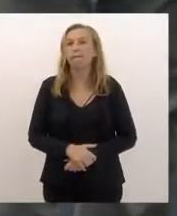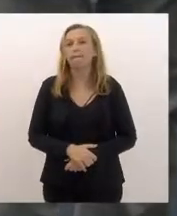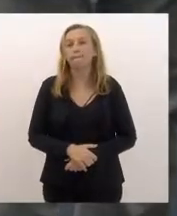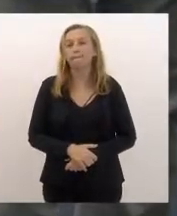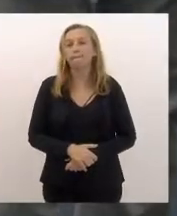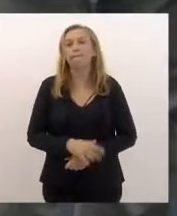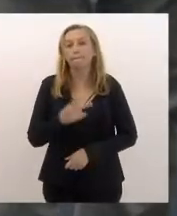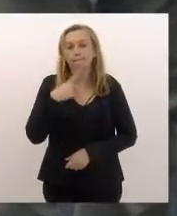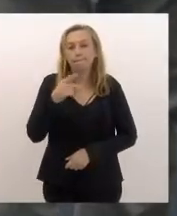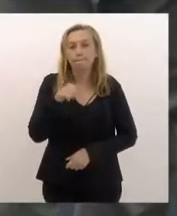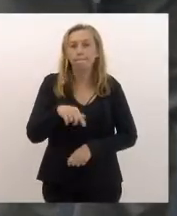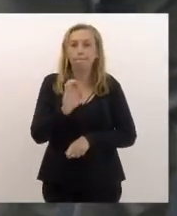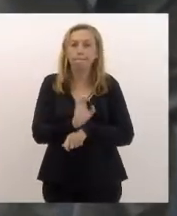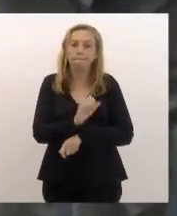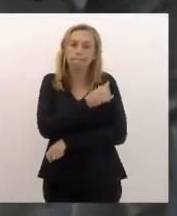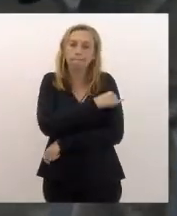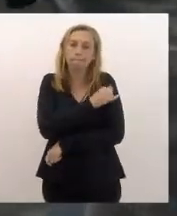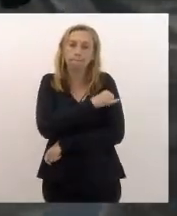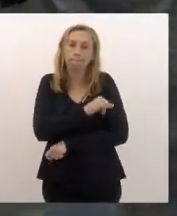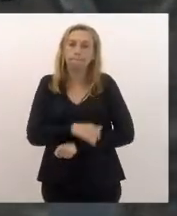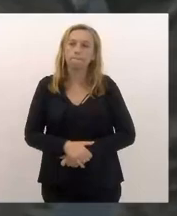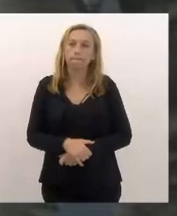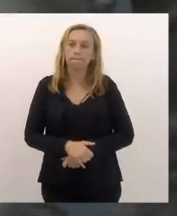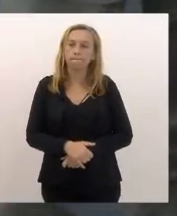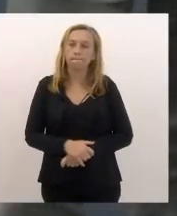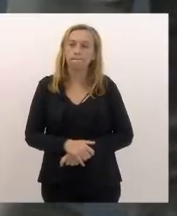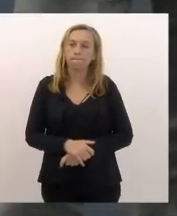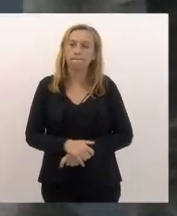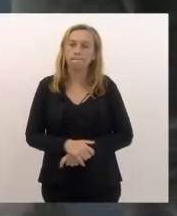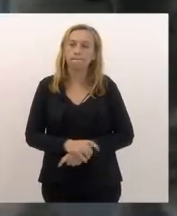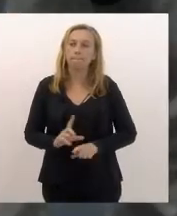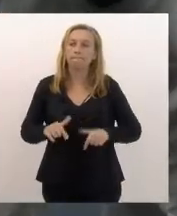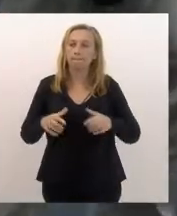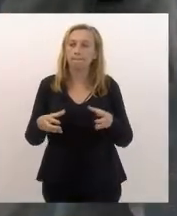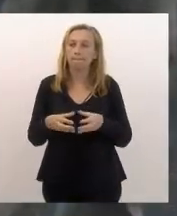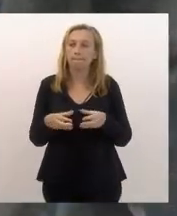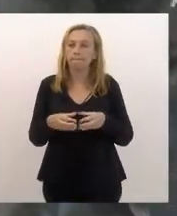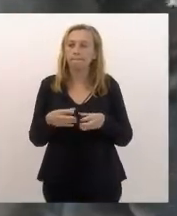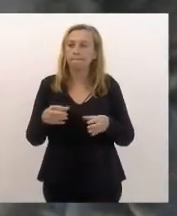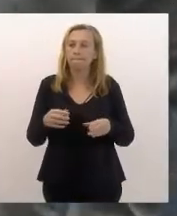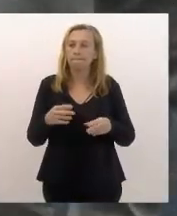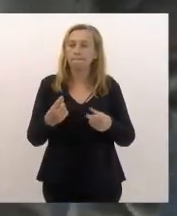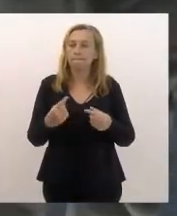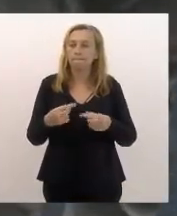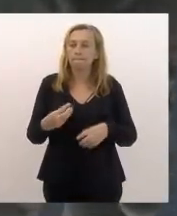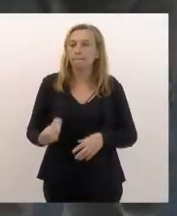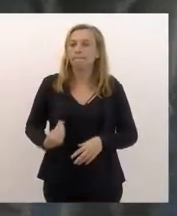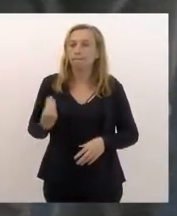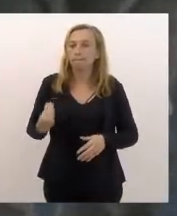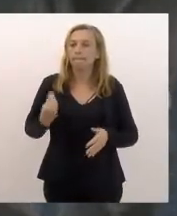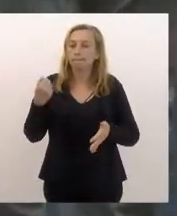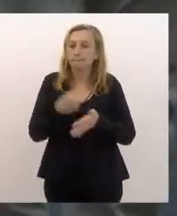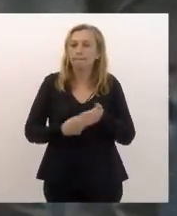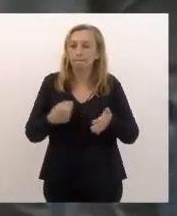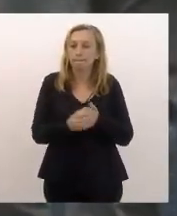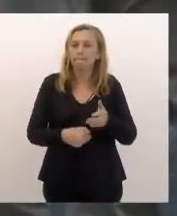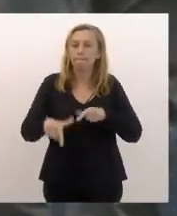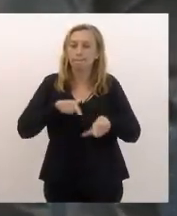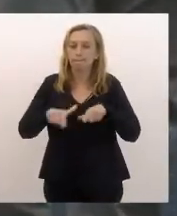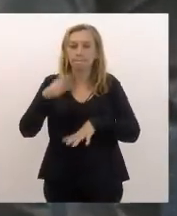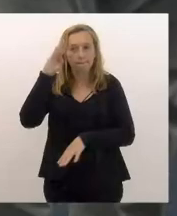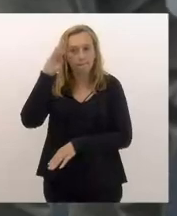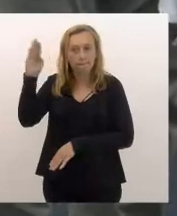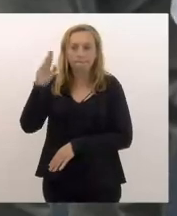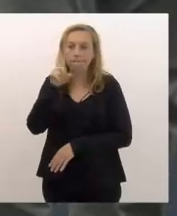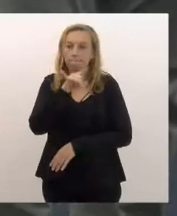destaco aqui no estado do Rio de Janeiro a atuação do Grupo Pela Vida, que faz um trabalho fundamental. Então, que